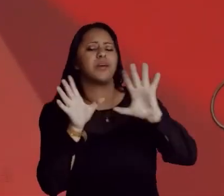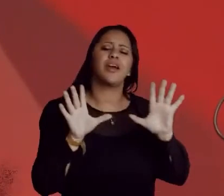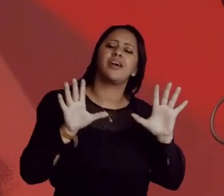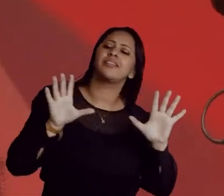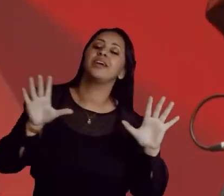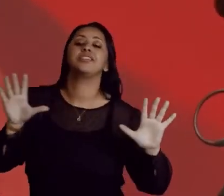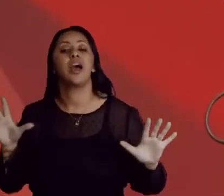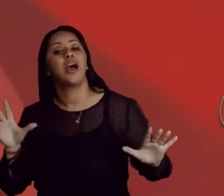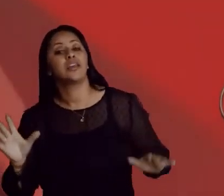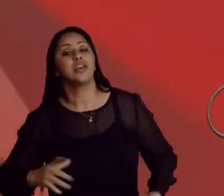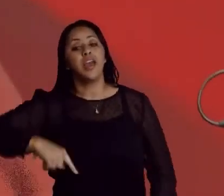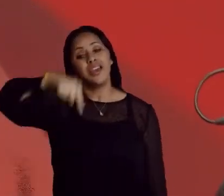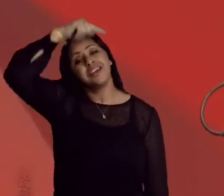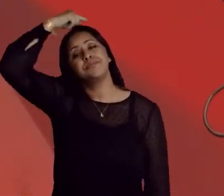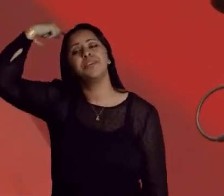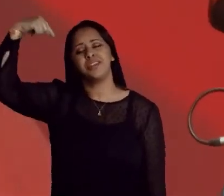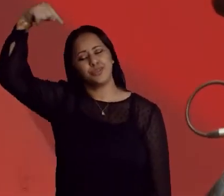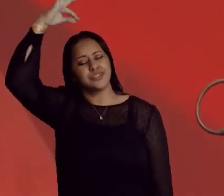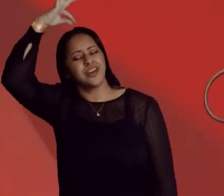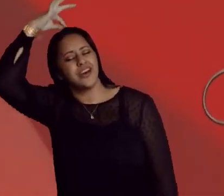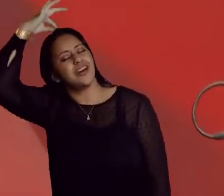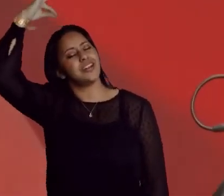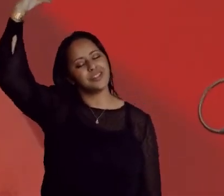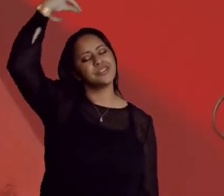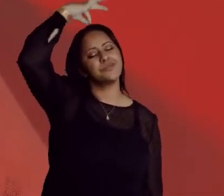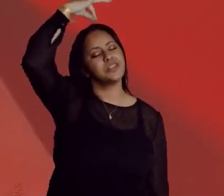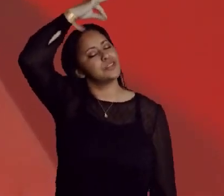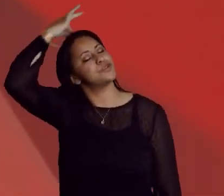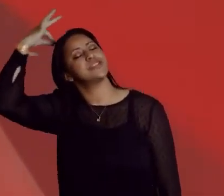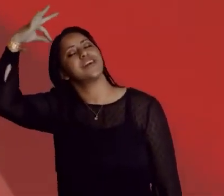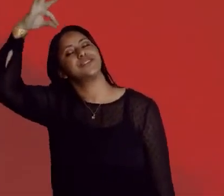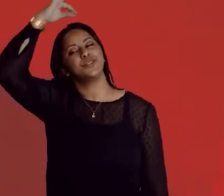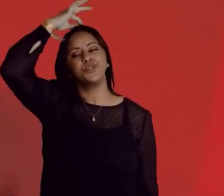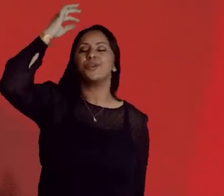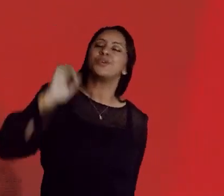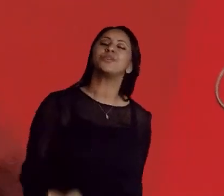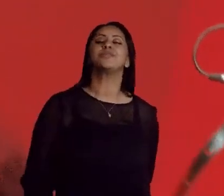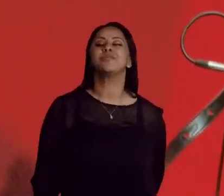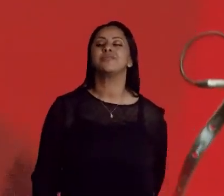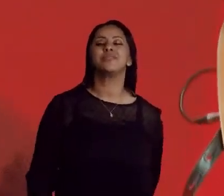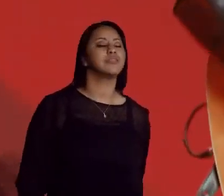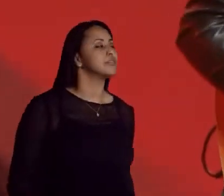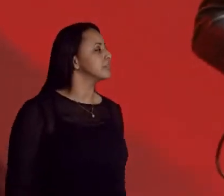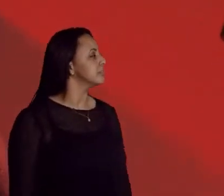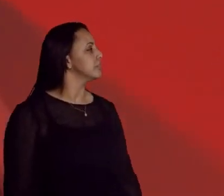Tens liberdade aqui, Espírito Santo, Espírito Santo.